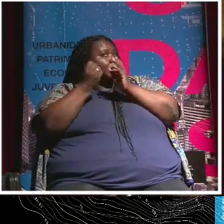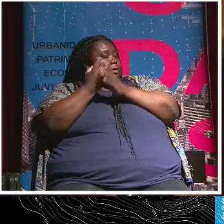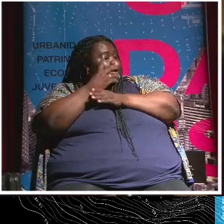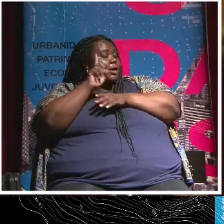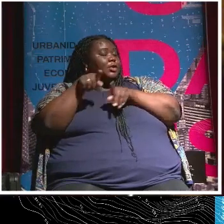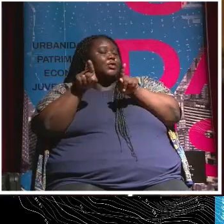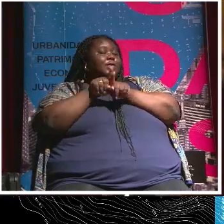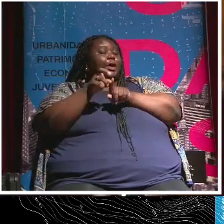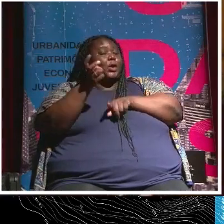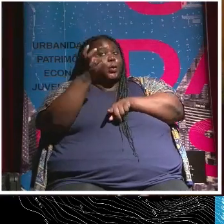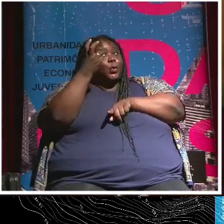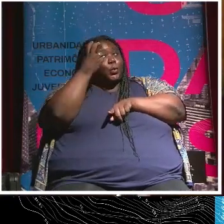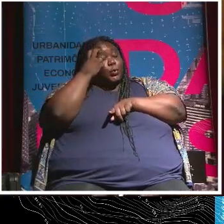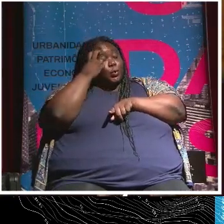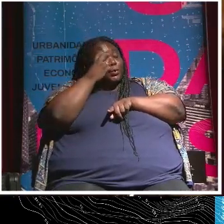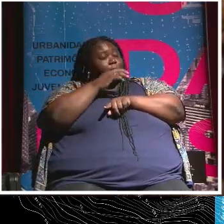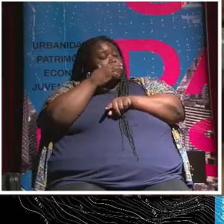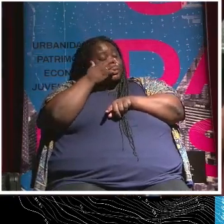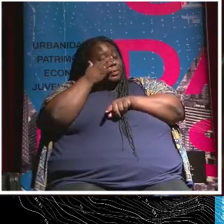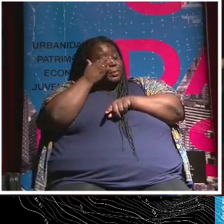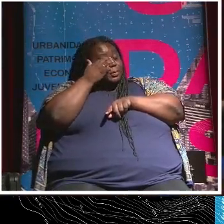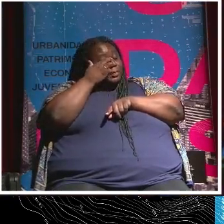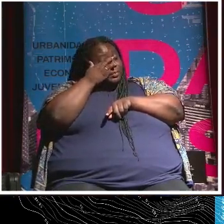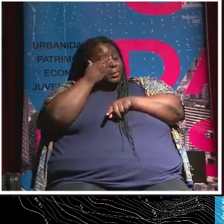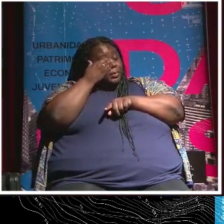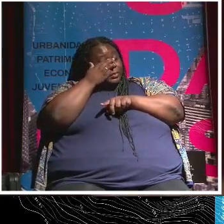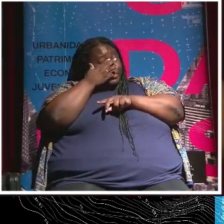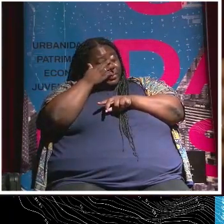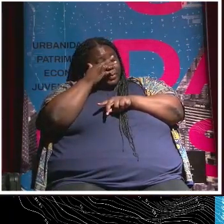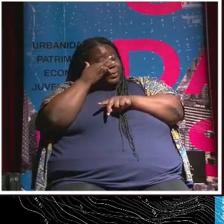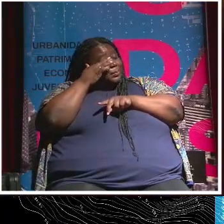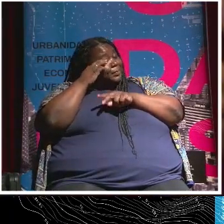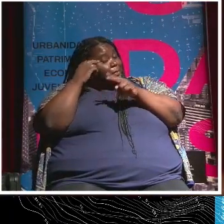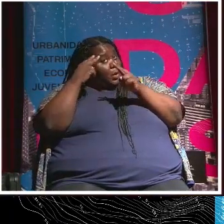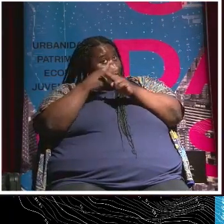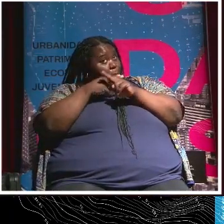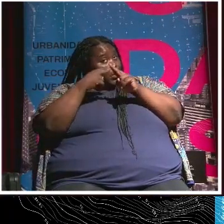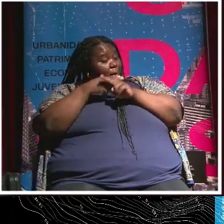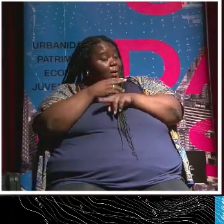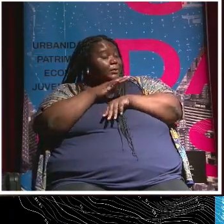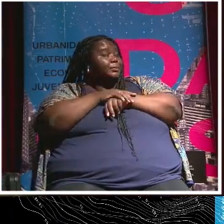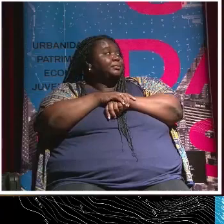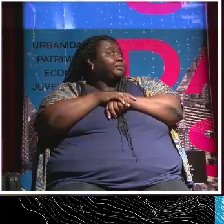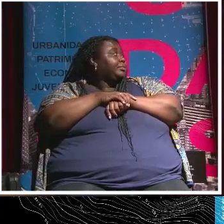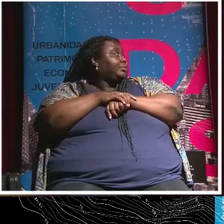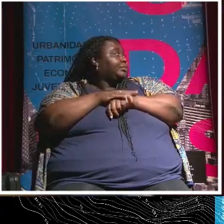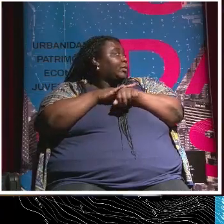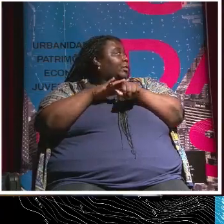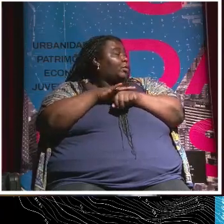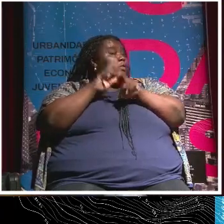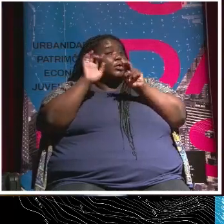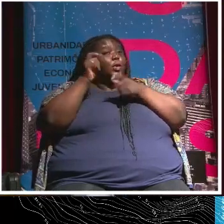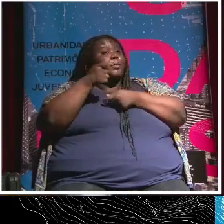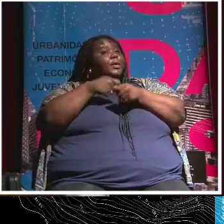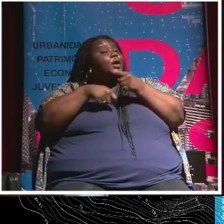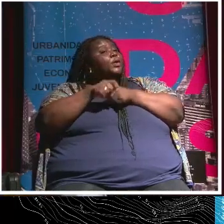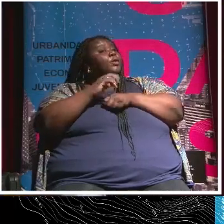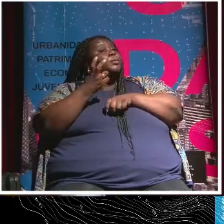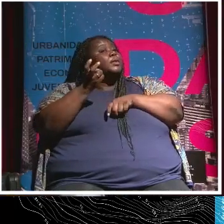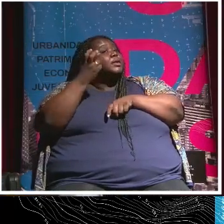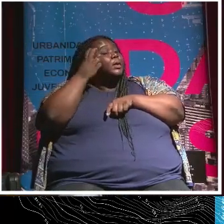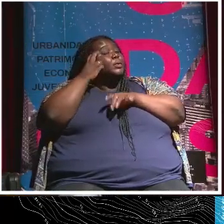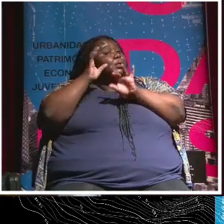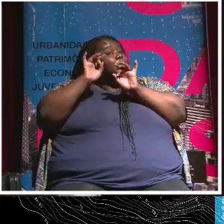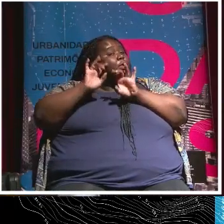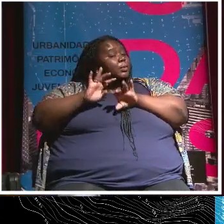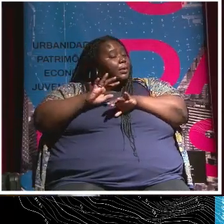da cultura no tecido urbano, um diálogo sobre a economia da cultura,